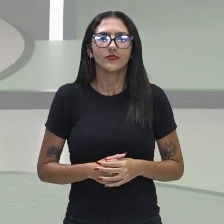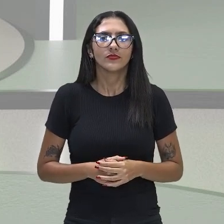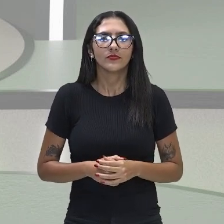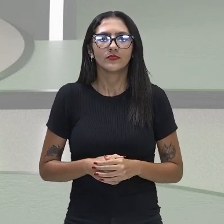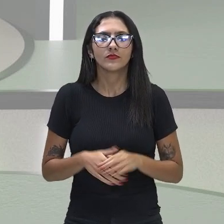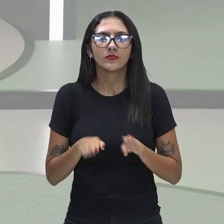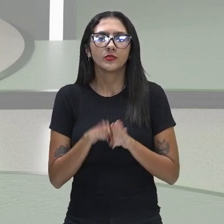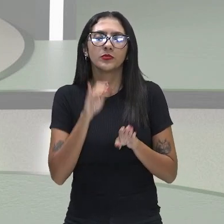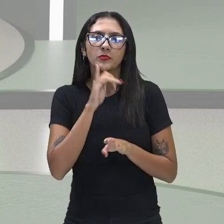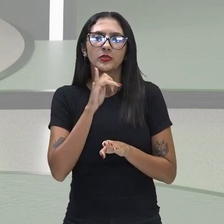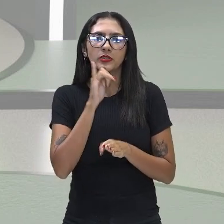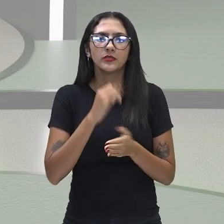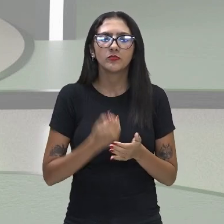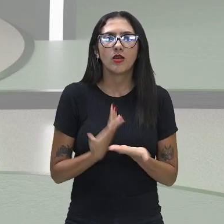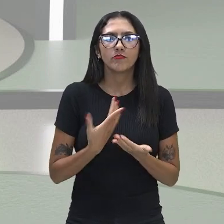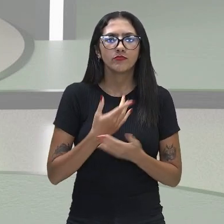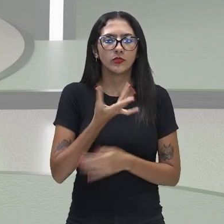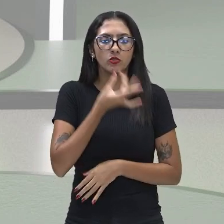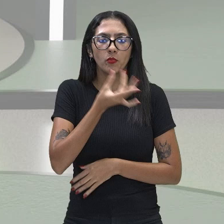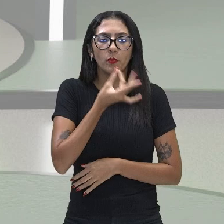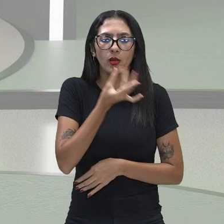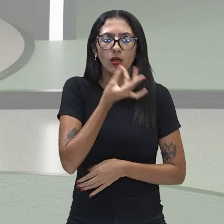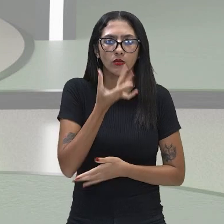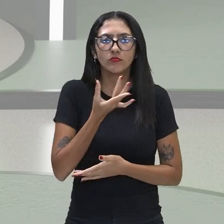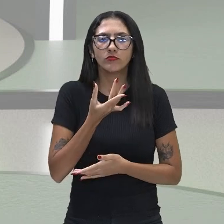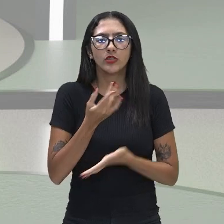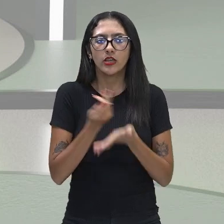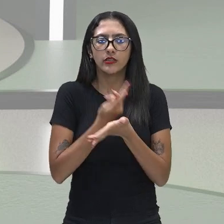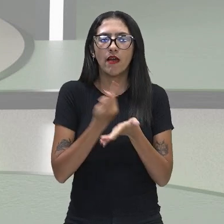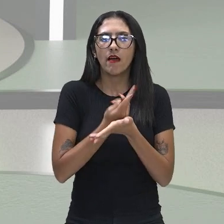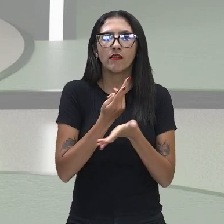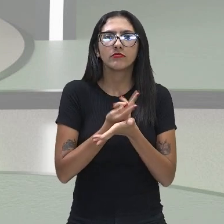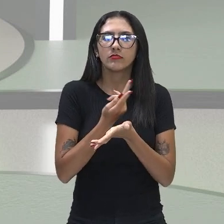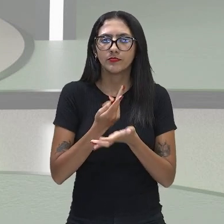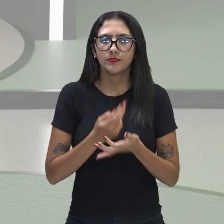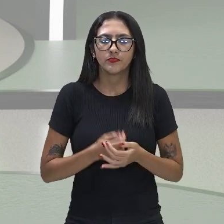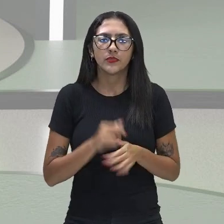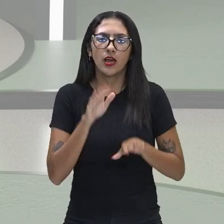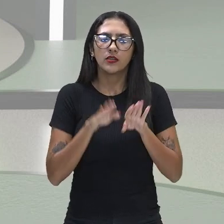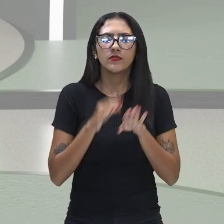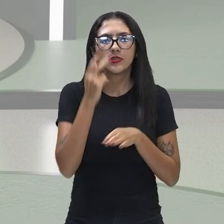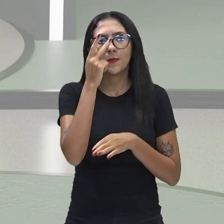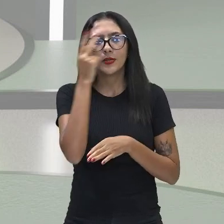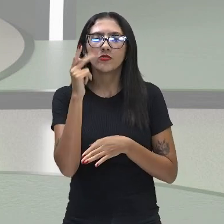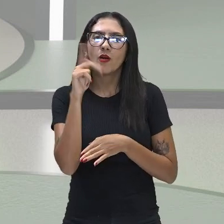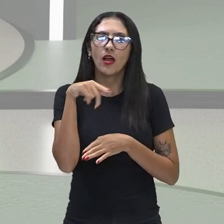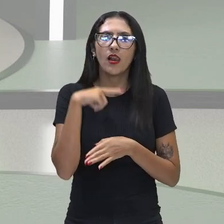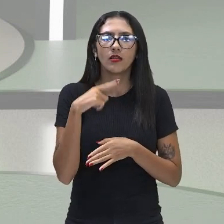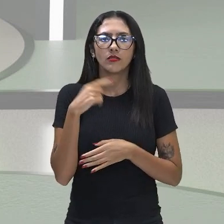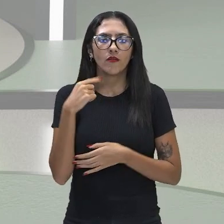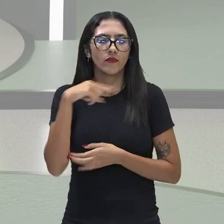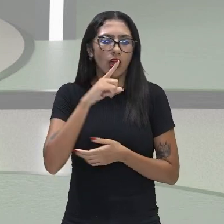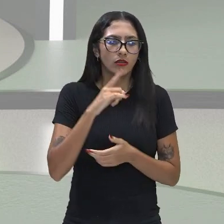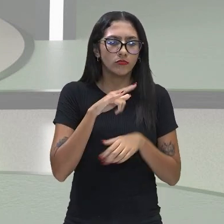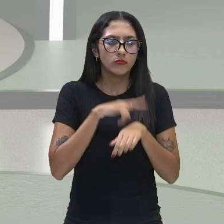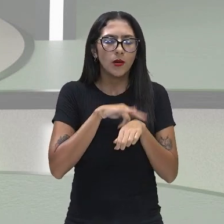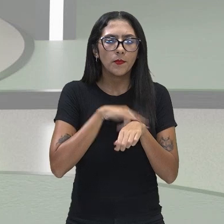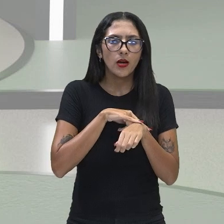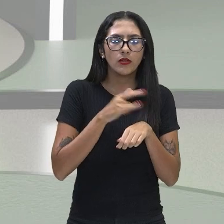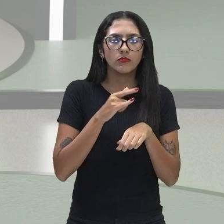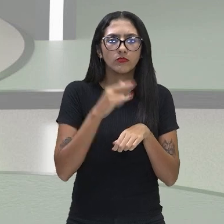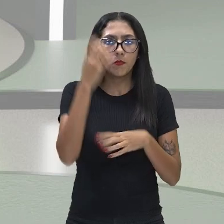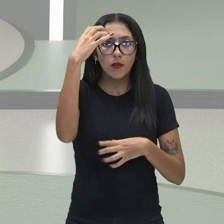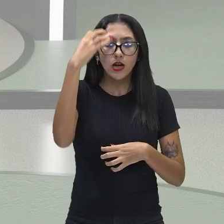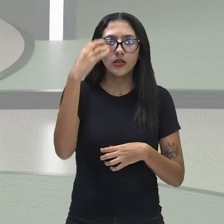tomada de decisões inadequadas. Às vezes a pessoa ela vai para tomar um banho, aí quando